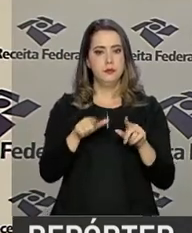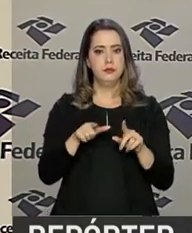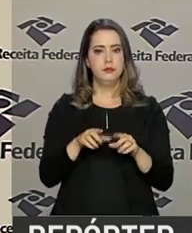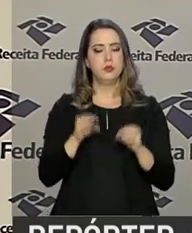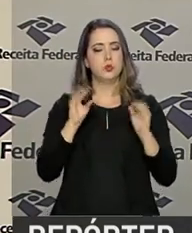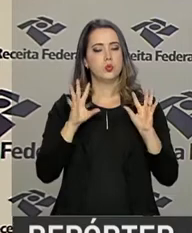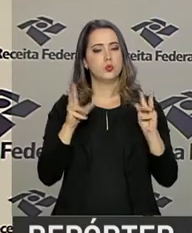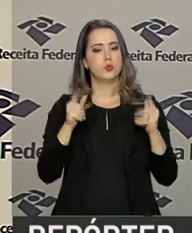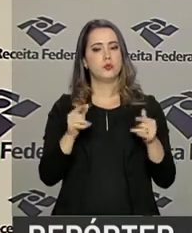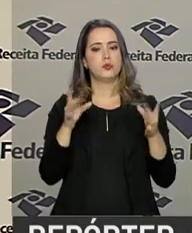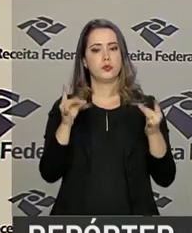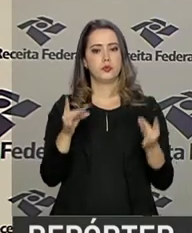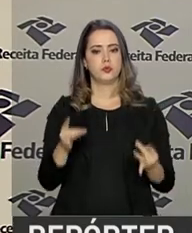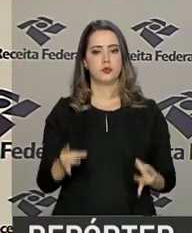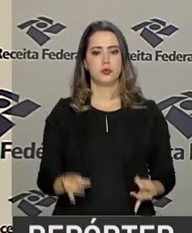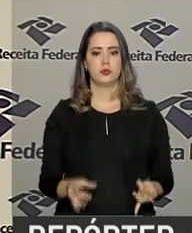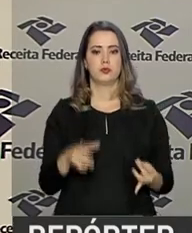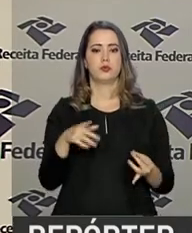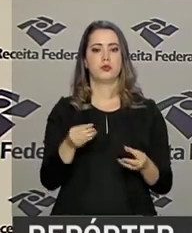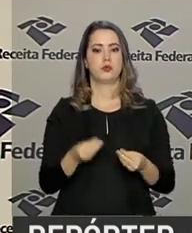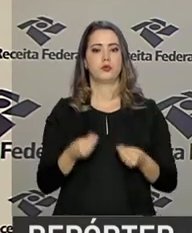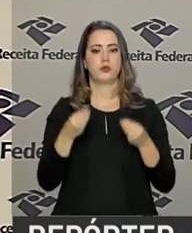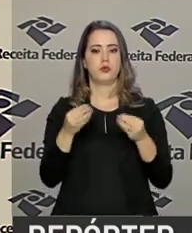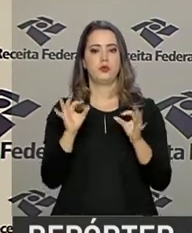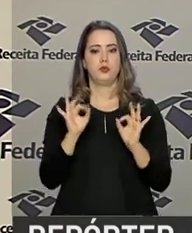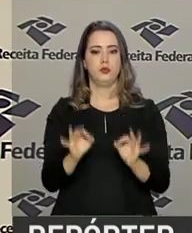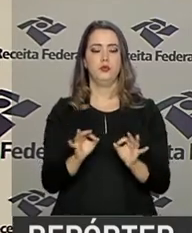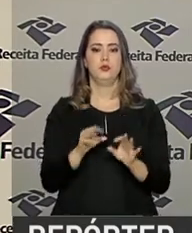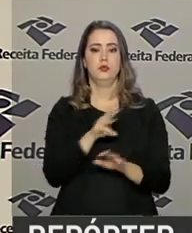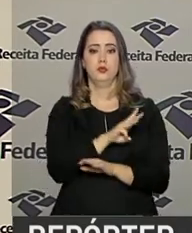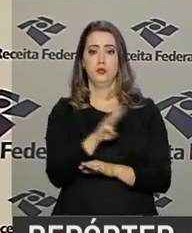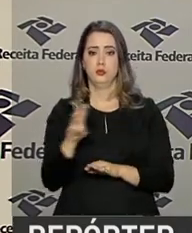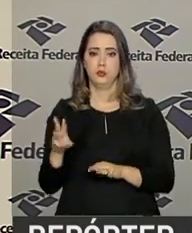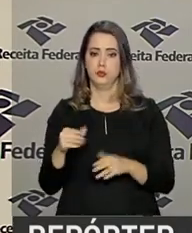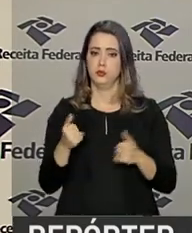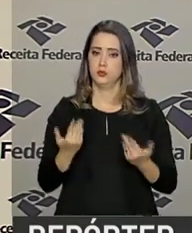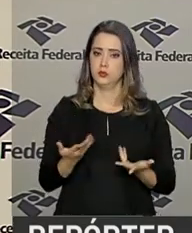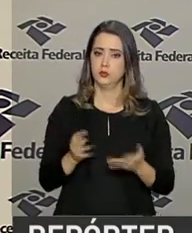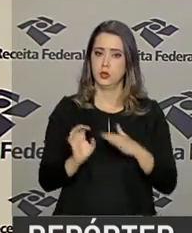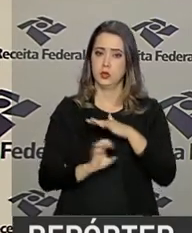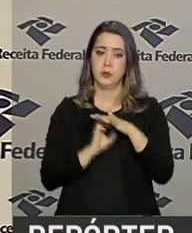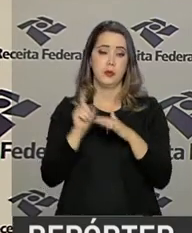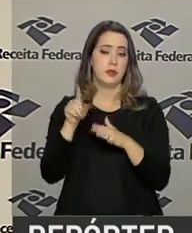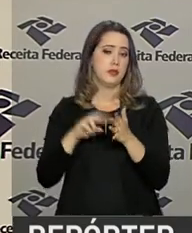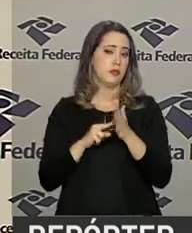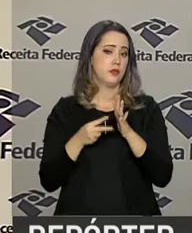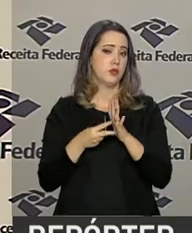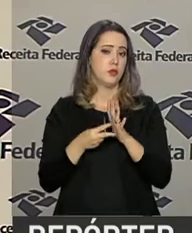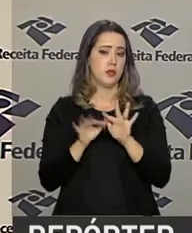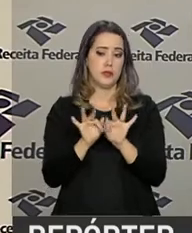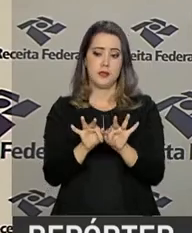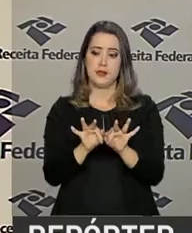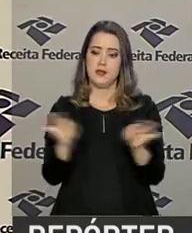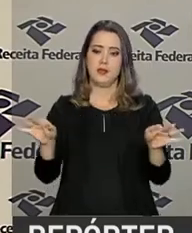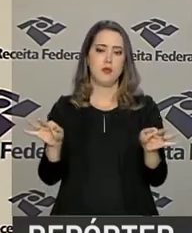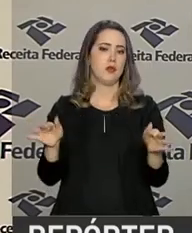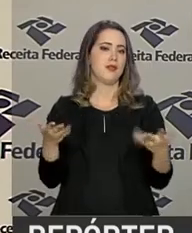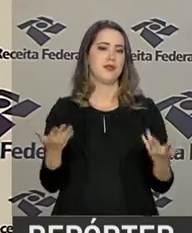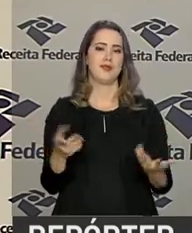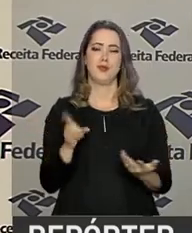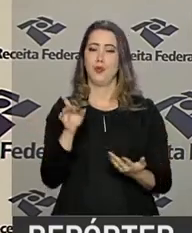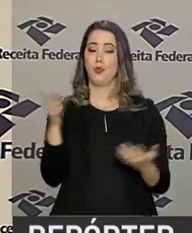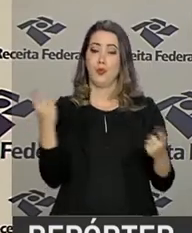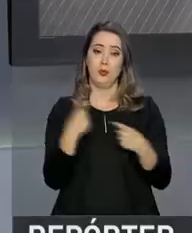está garantido nessa plataforma tecnológica nas empresas é a simplificação do processo passa a ser um rito muito